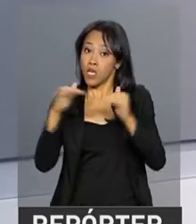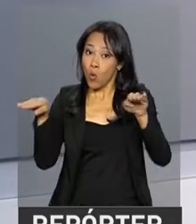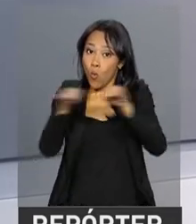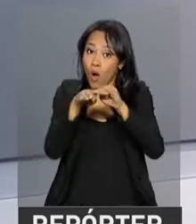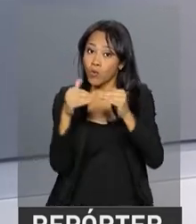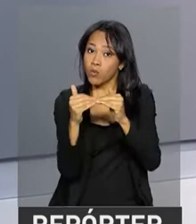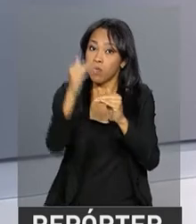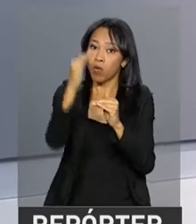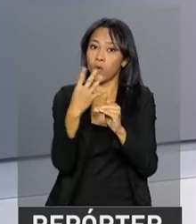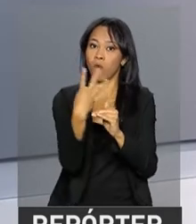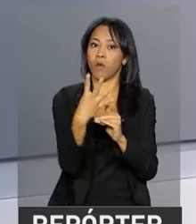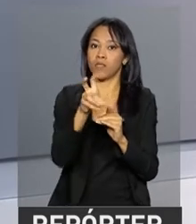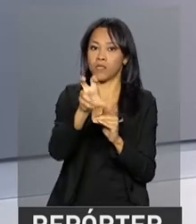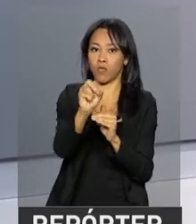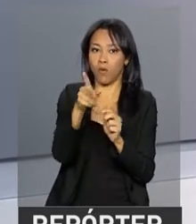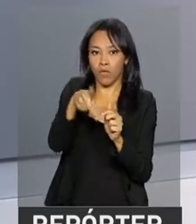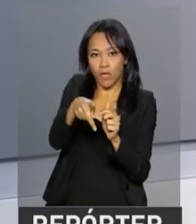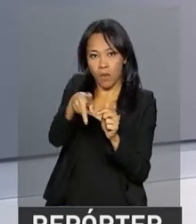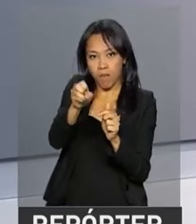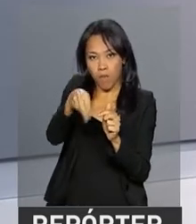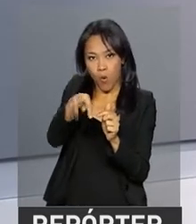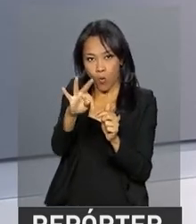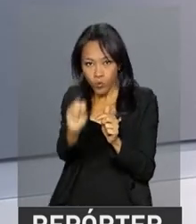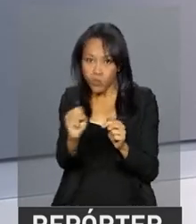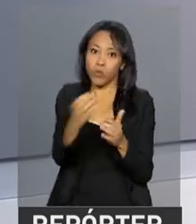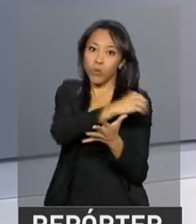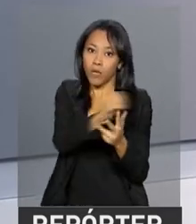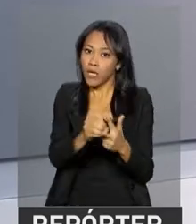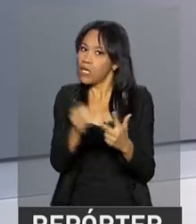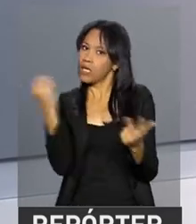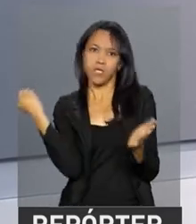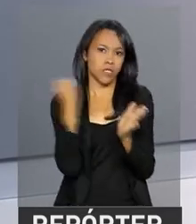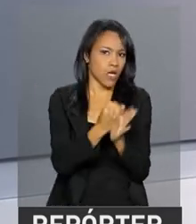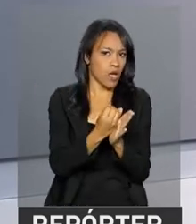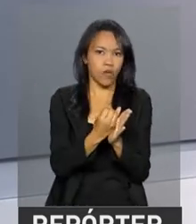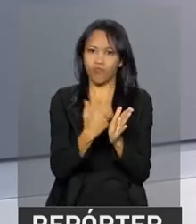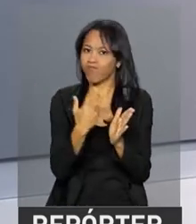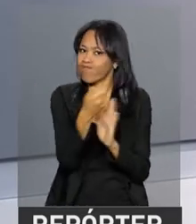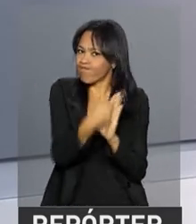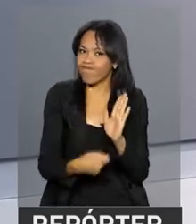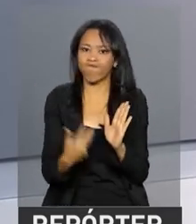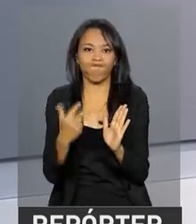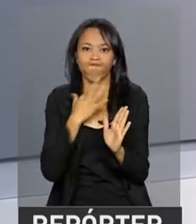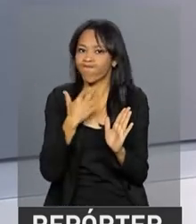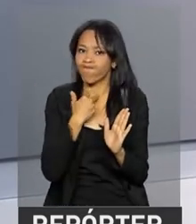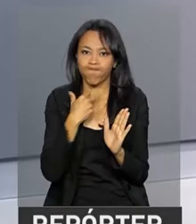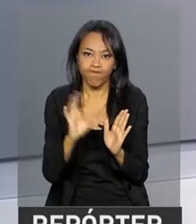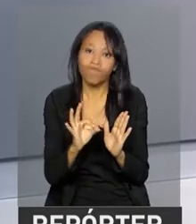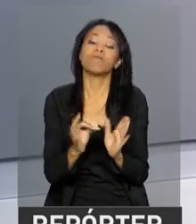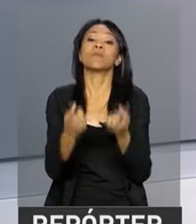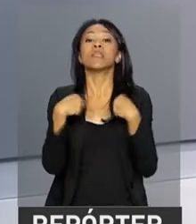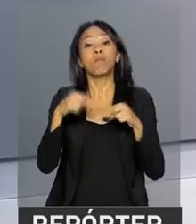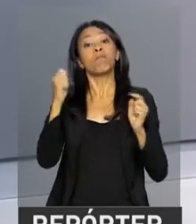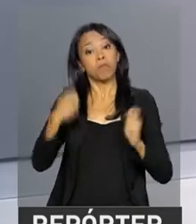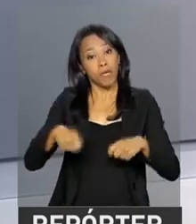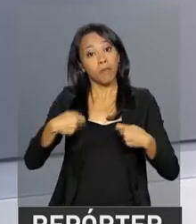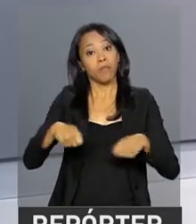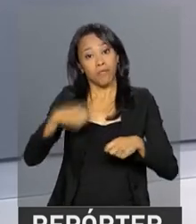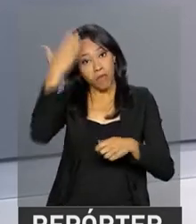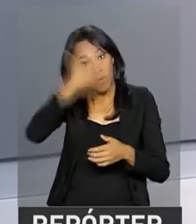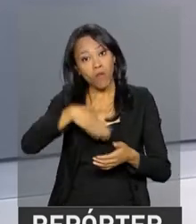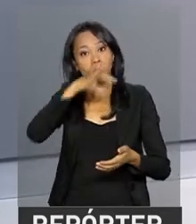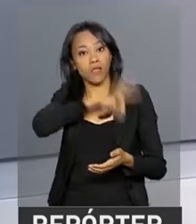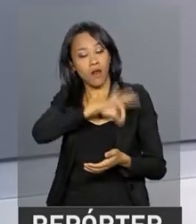a 450 pontos no enem e não zerou a redação os candidatos também precisam comprovar renda familiar bruta mensal